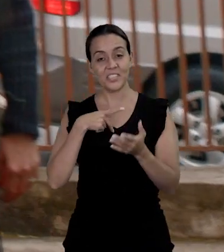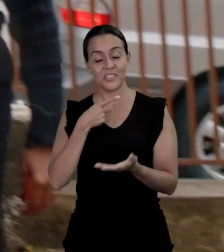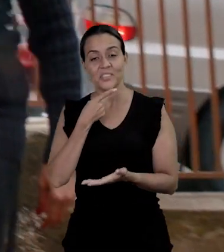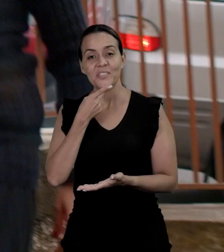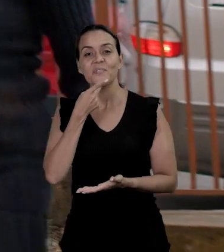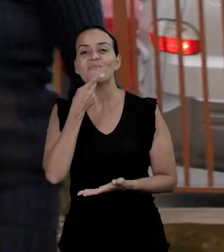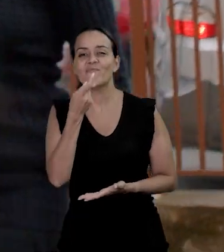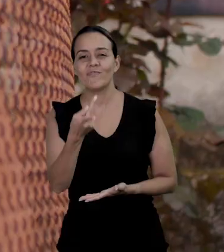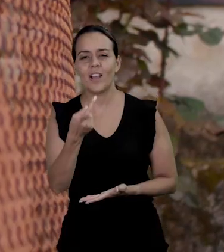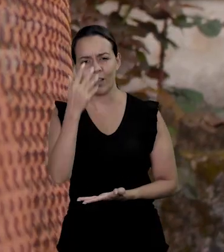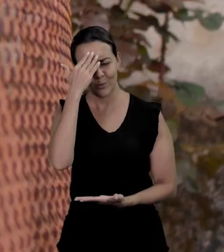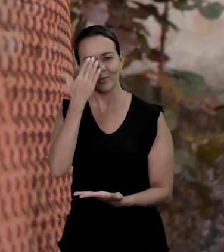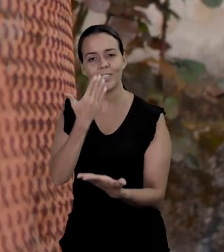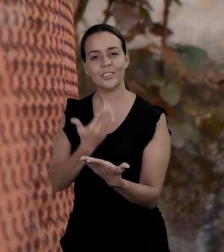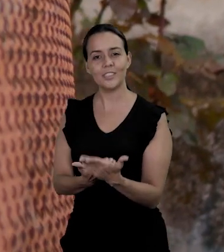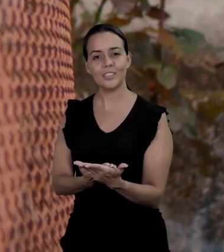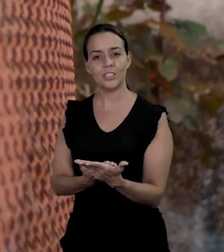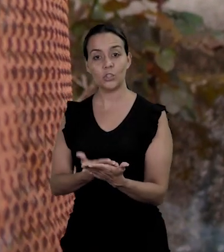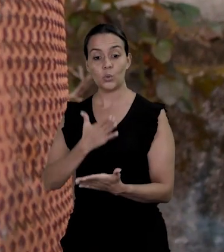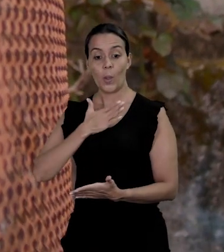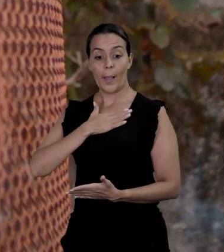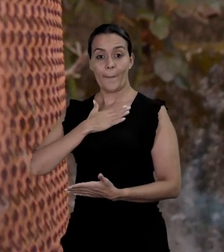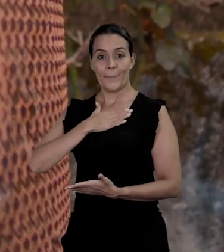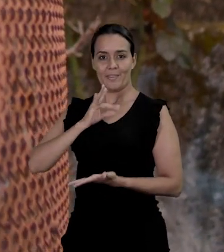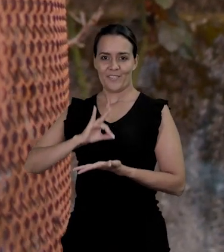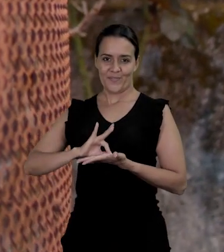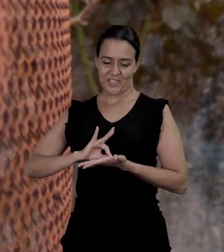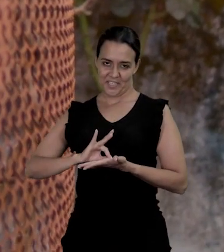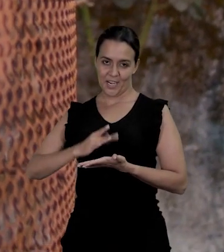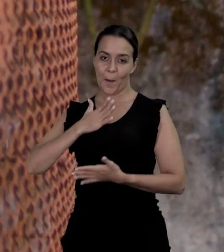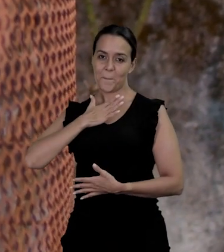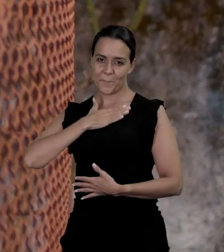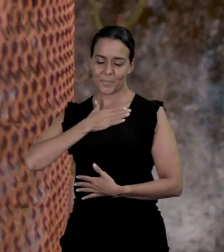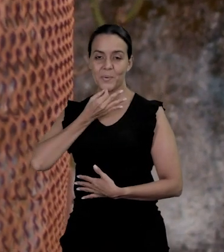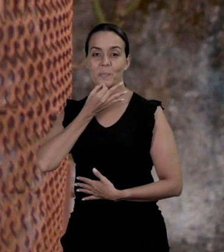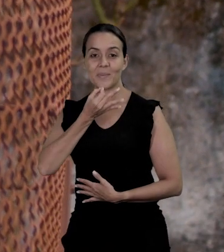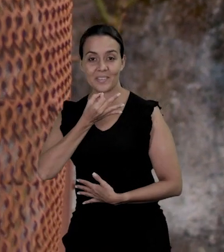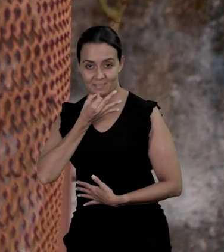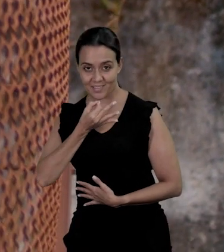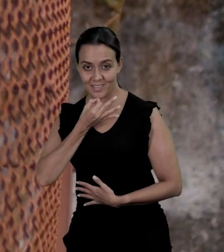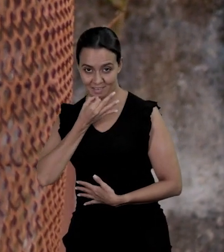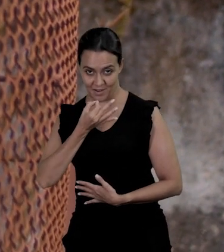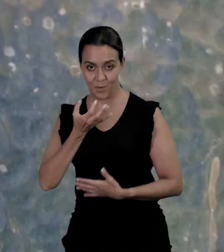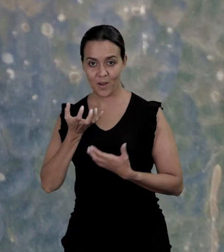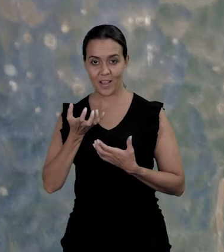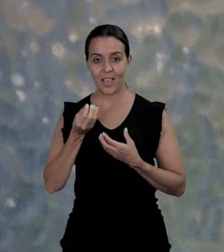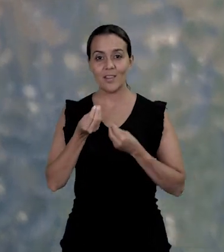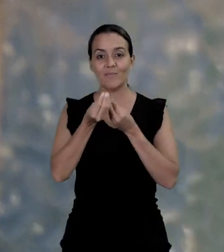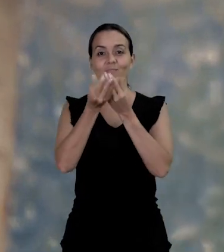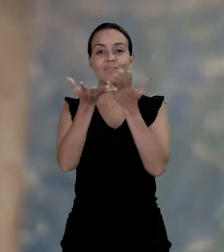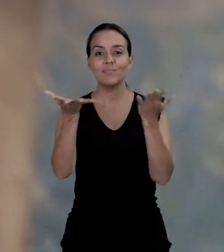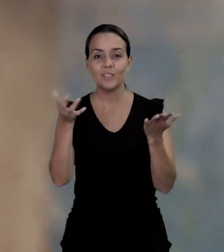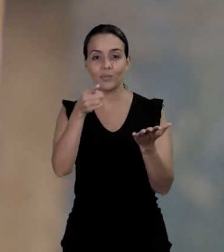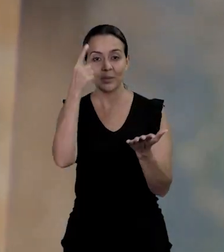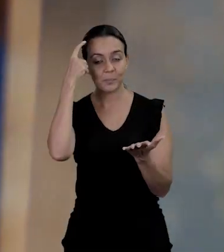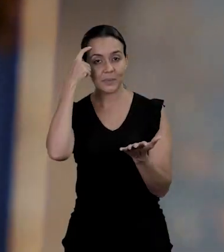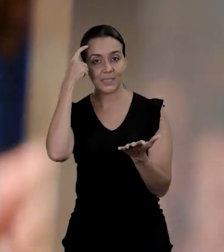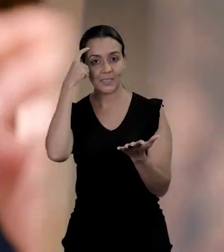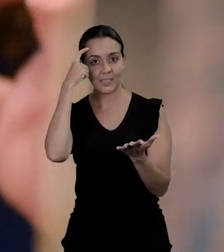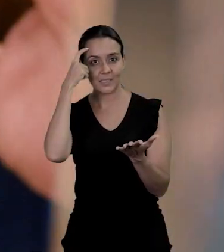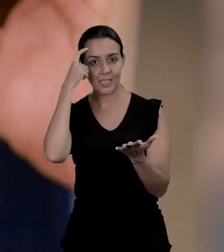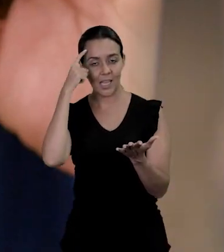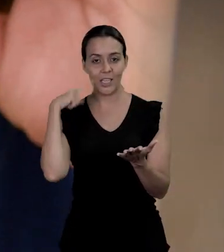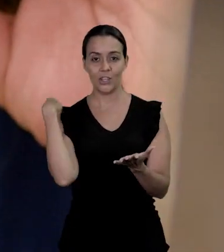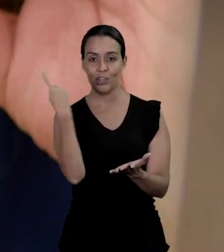até acredito que vou dizer para vocês uma coisa, e aí é a minha verdade, né, que eu estou levando para que vocês possam pensar, que a